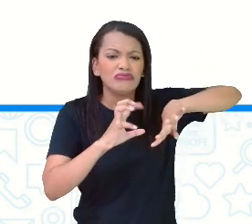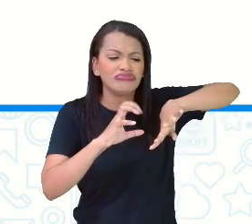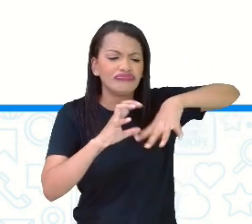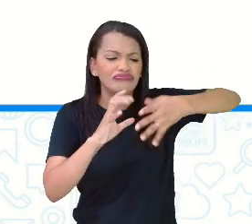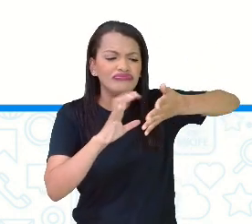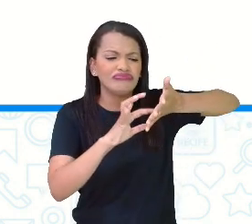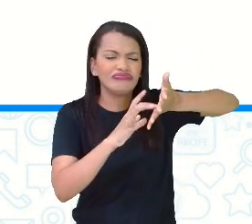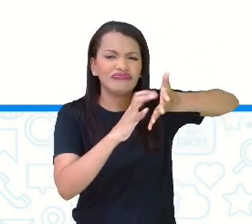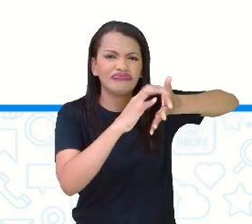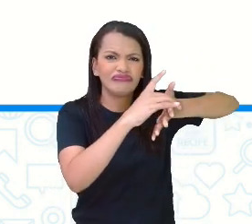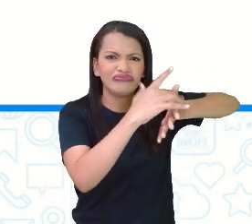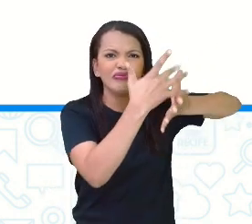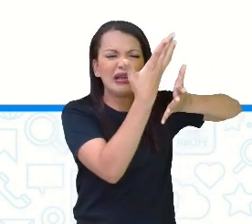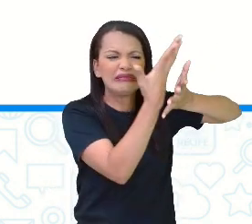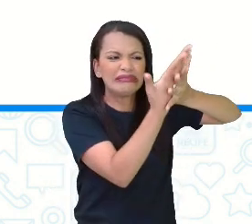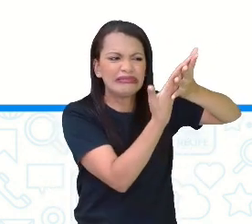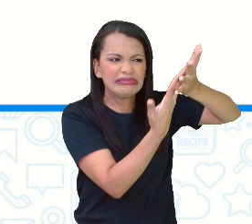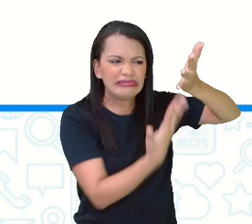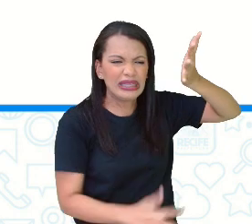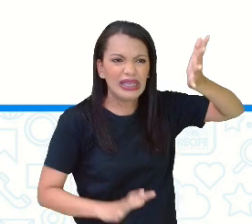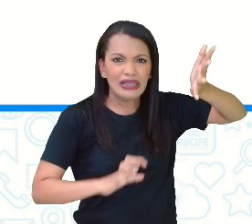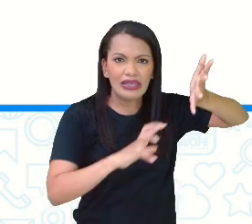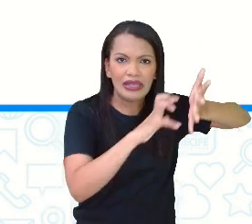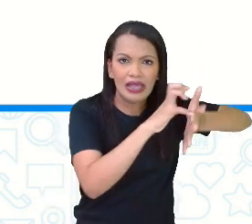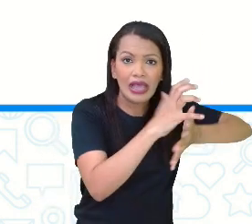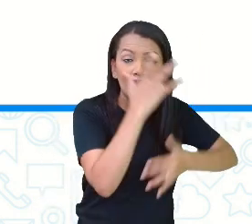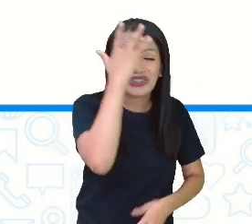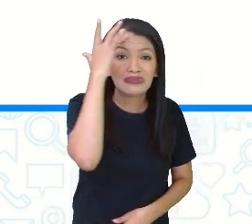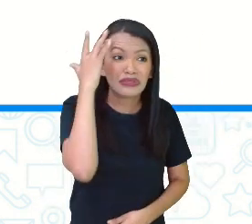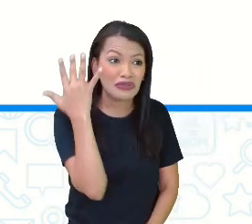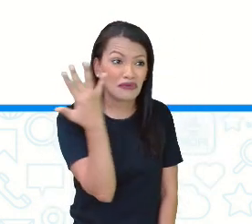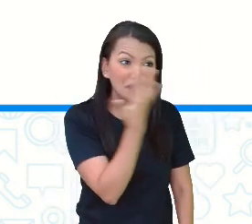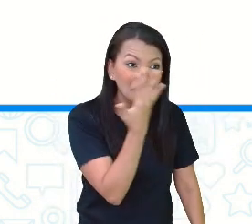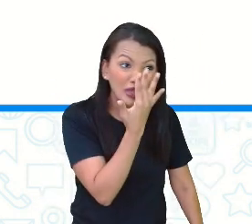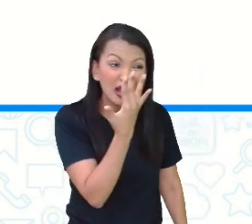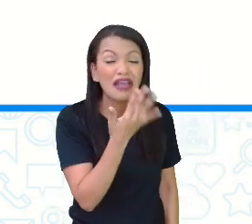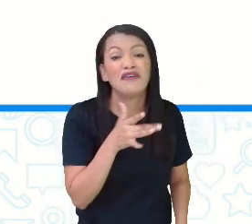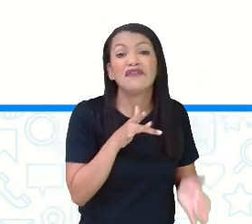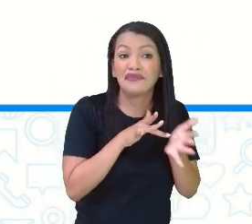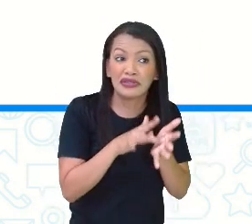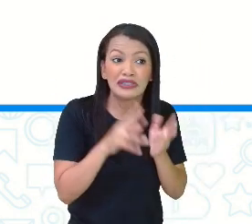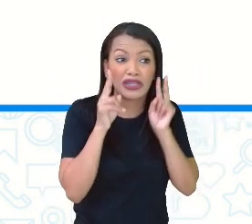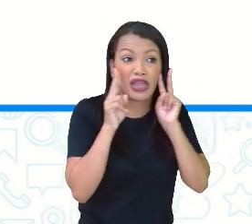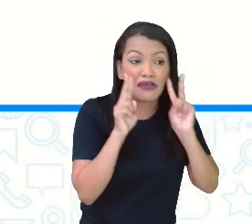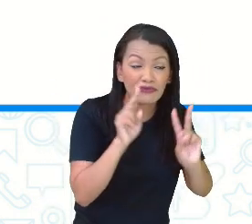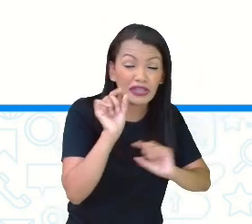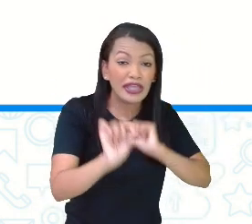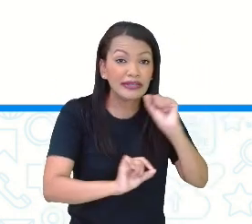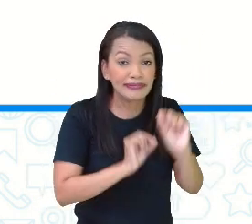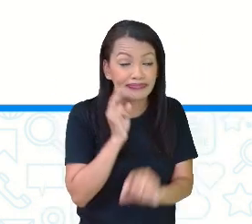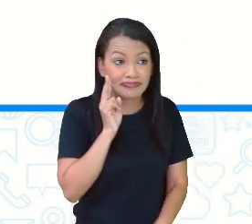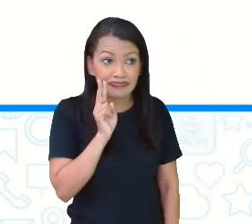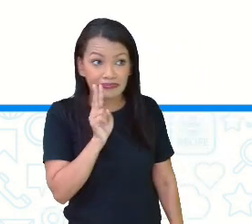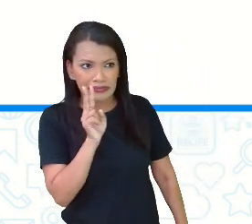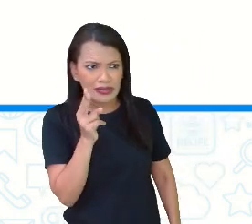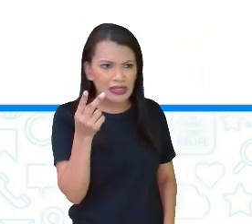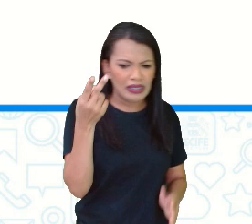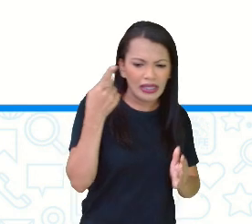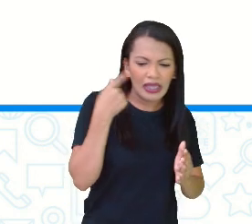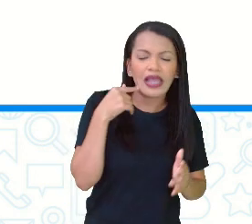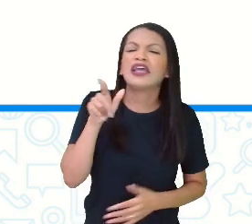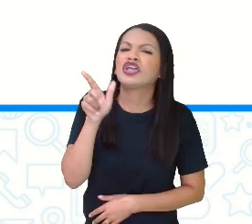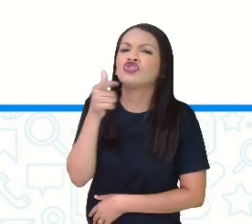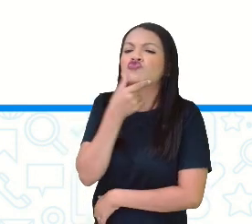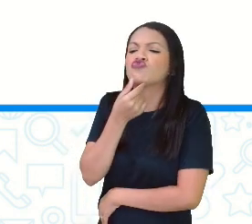seu peso. E embora ninguém visse nada, todos fingiam ver, enquanto ouviam os vigaristas a descrever as